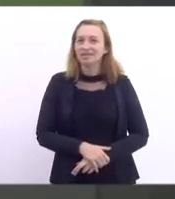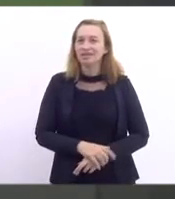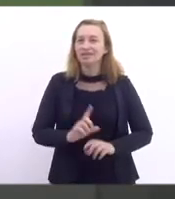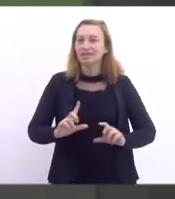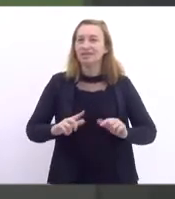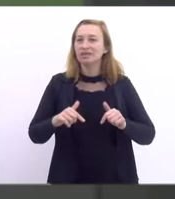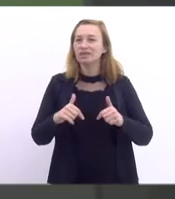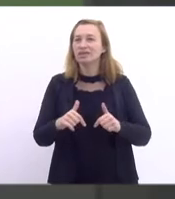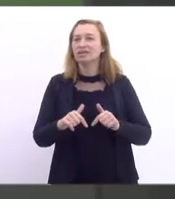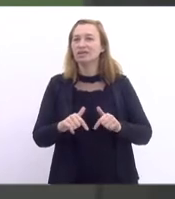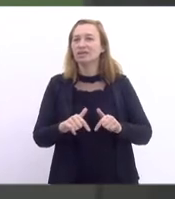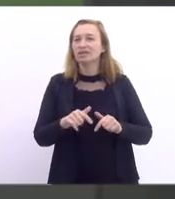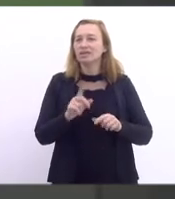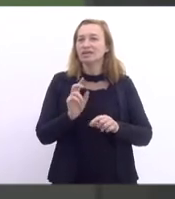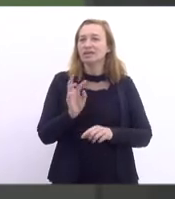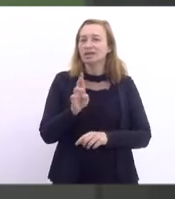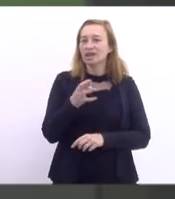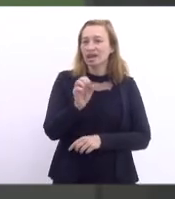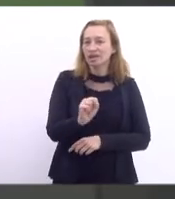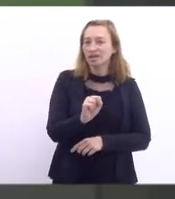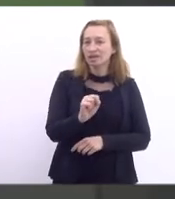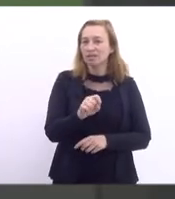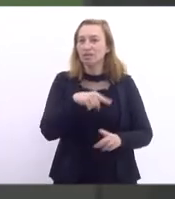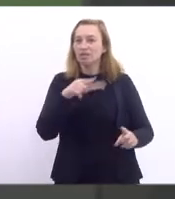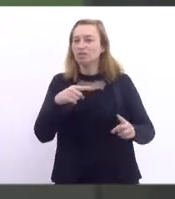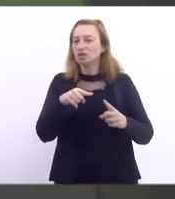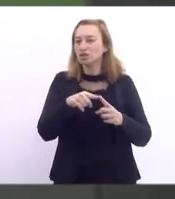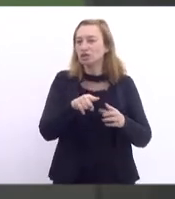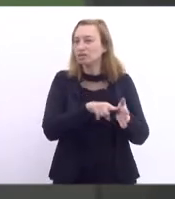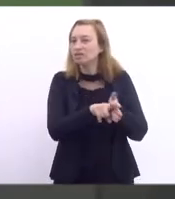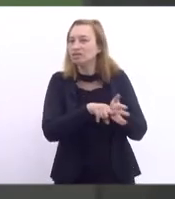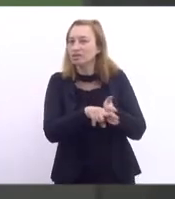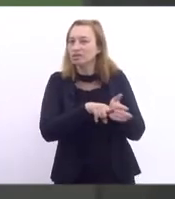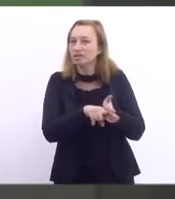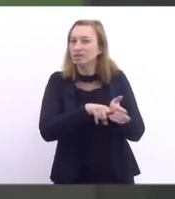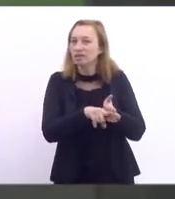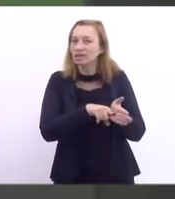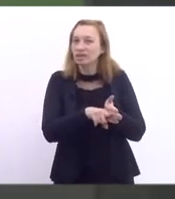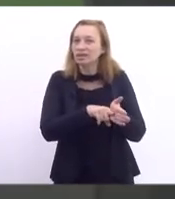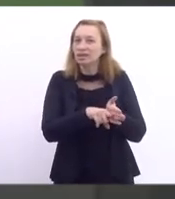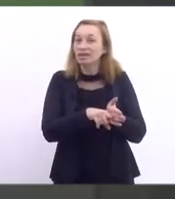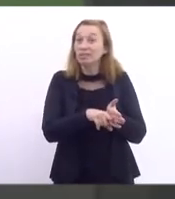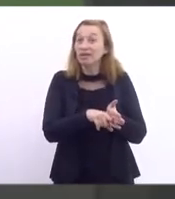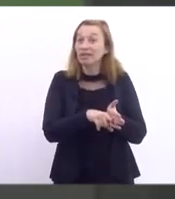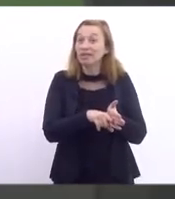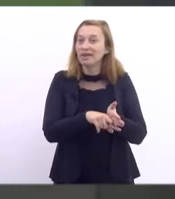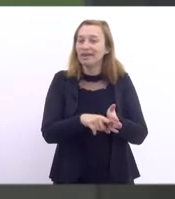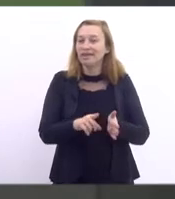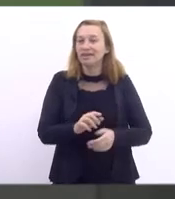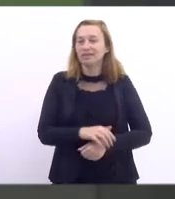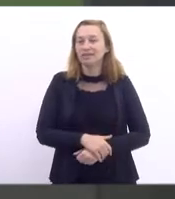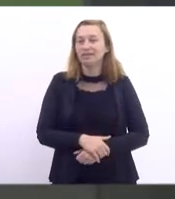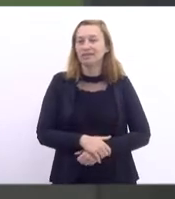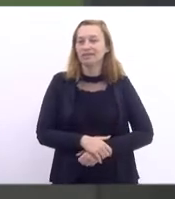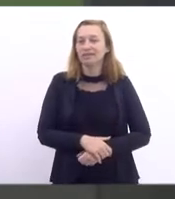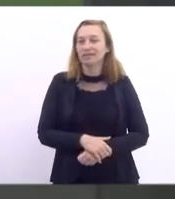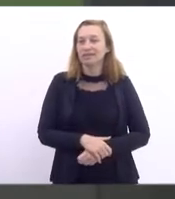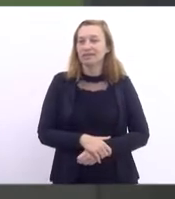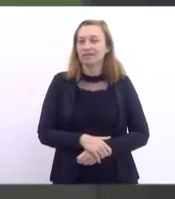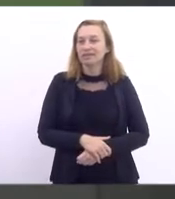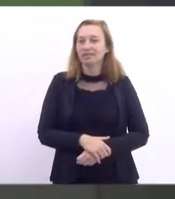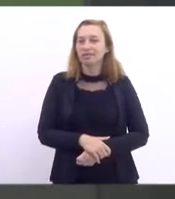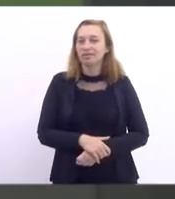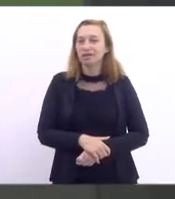crédito foram objeto desta inspeção O que é social dá uma lida aqui no papel vai ficar mais fácil